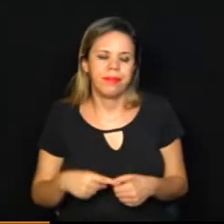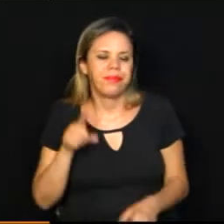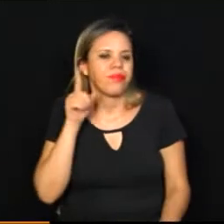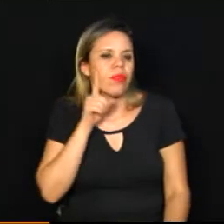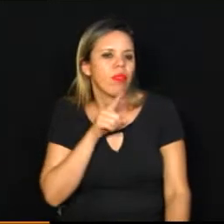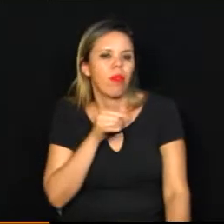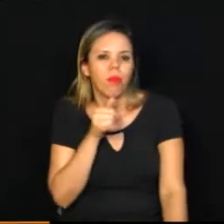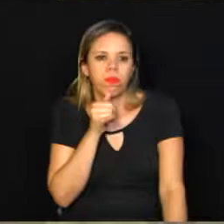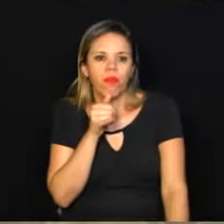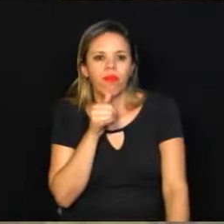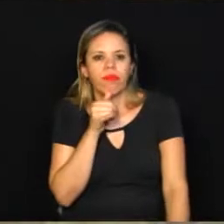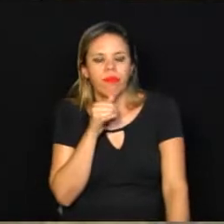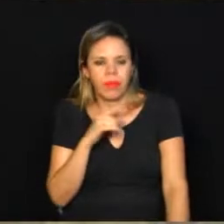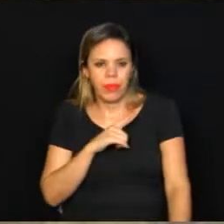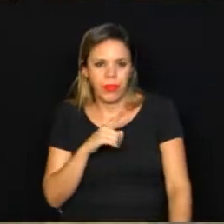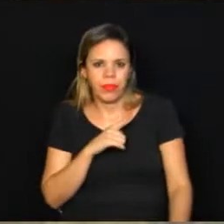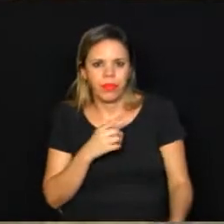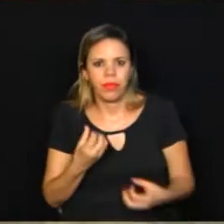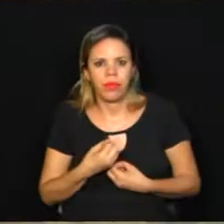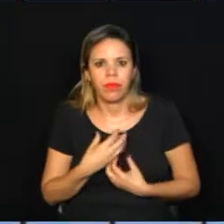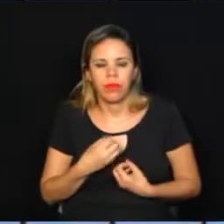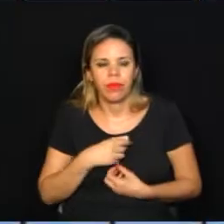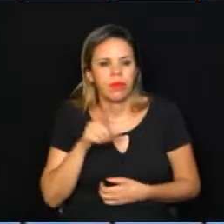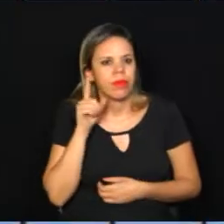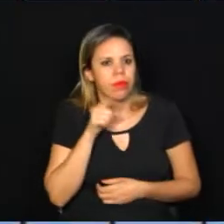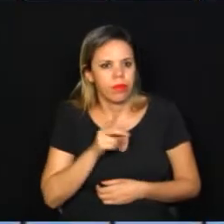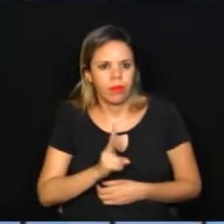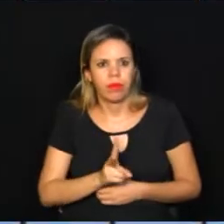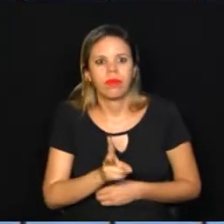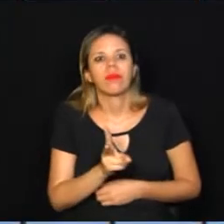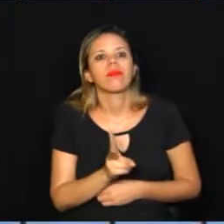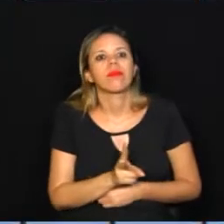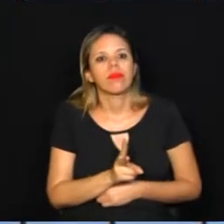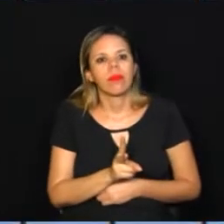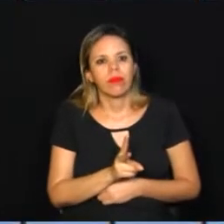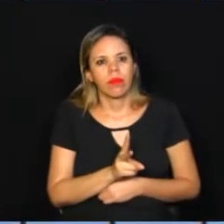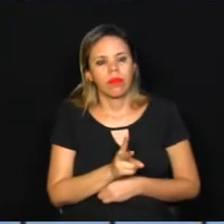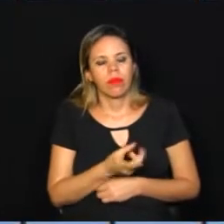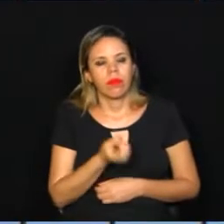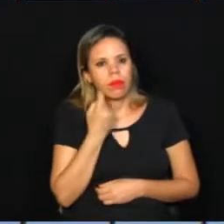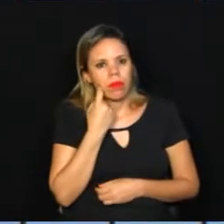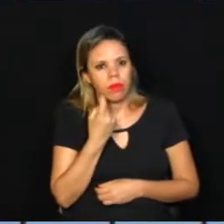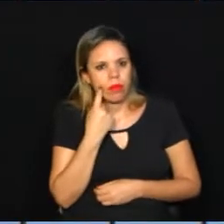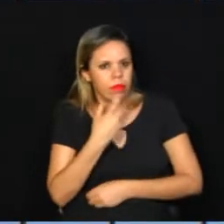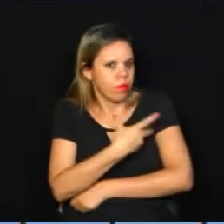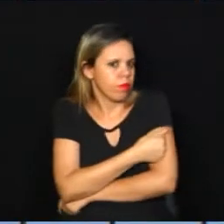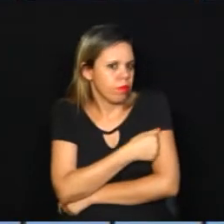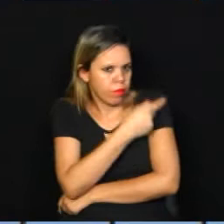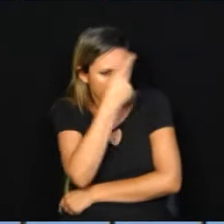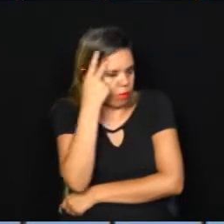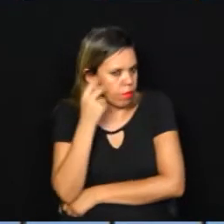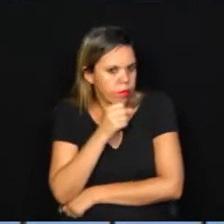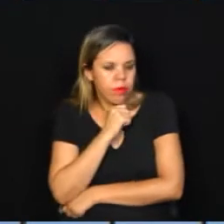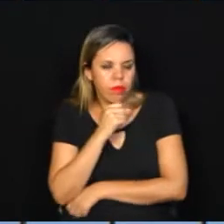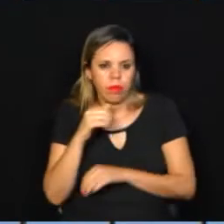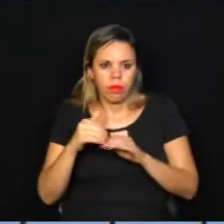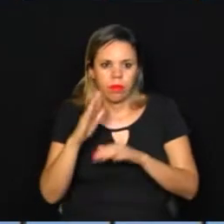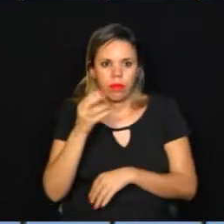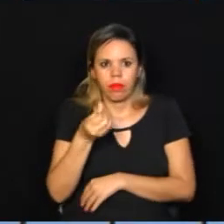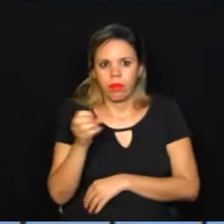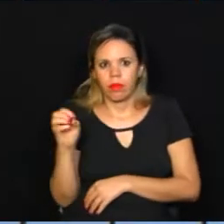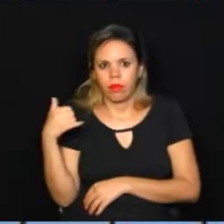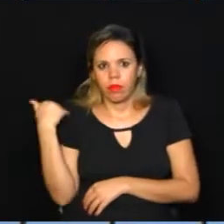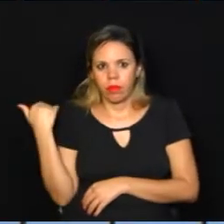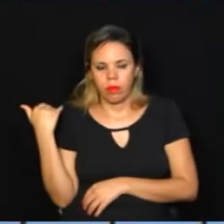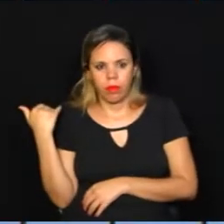exemplo. A gente tem informação que a Americana continua nesta sexta-feira vacinando os idosos acima de 60